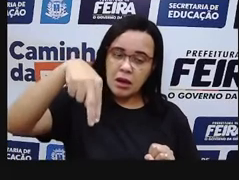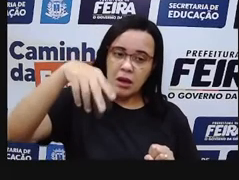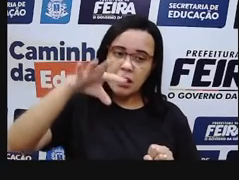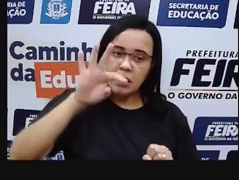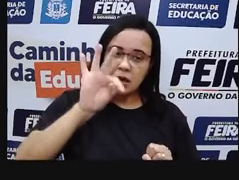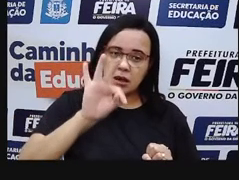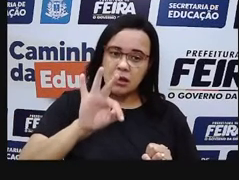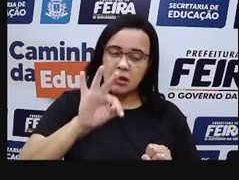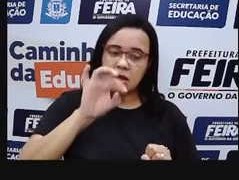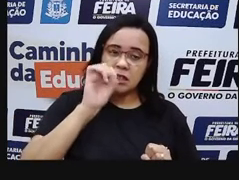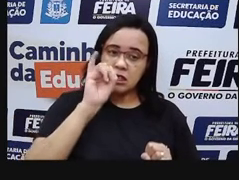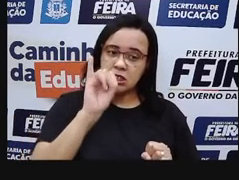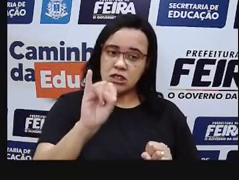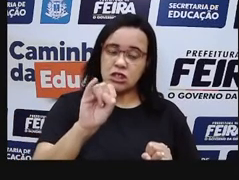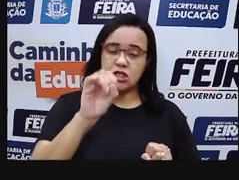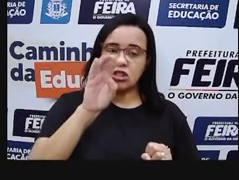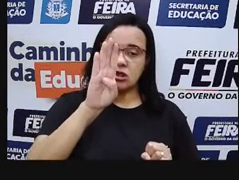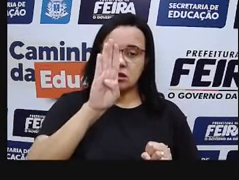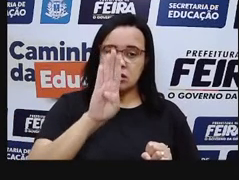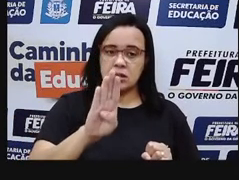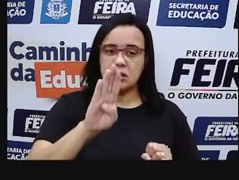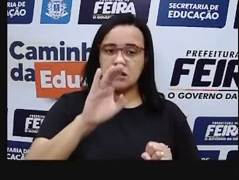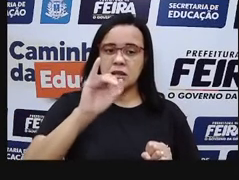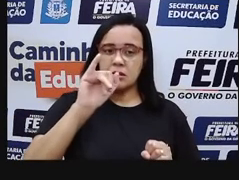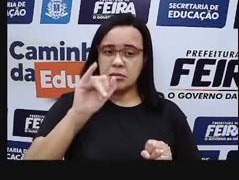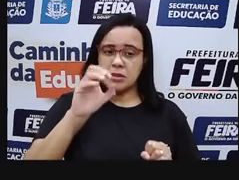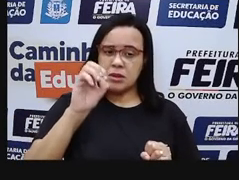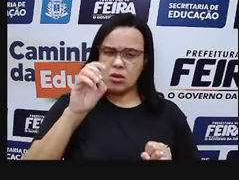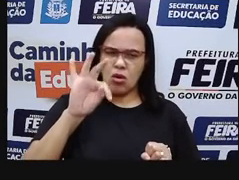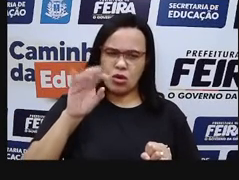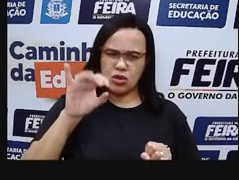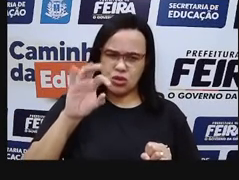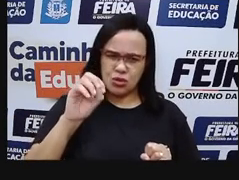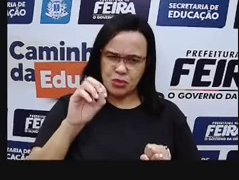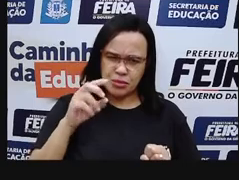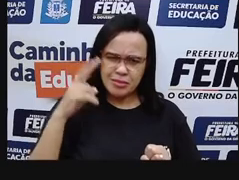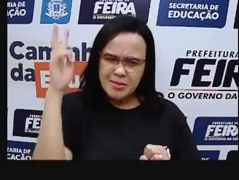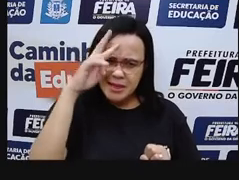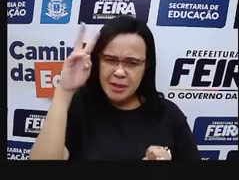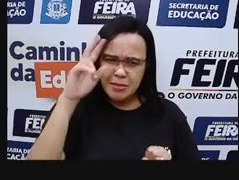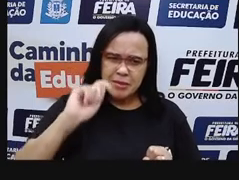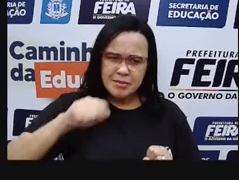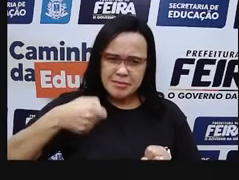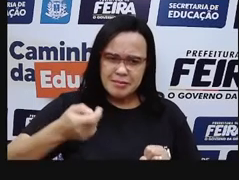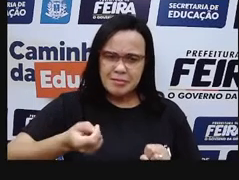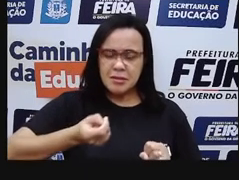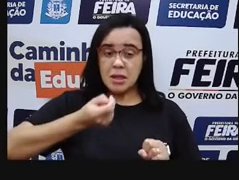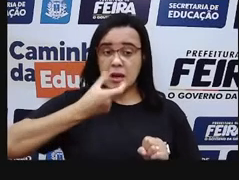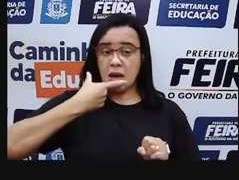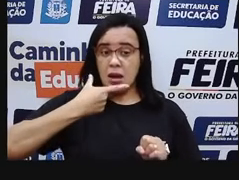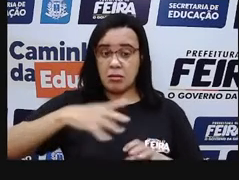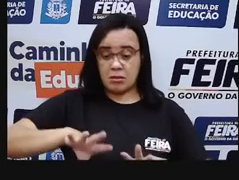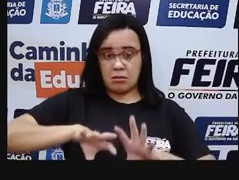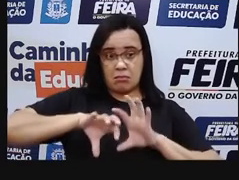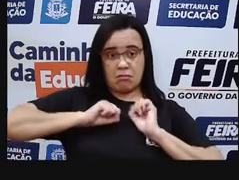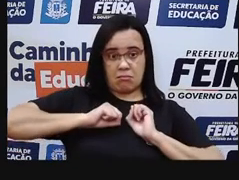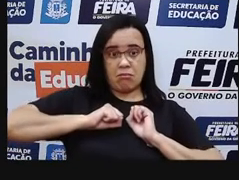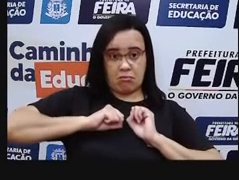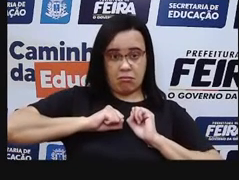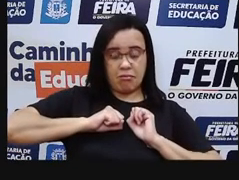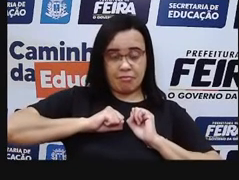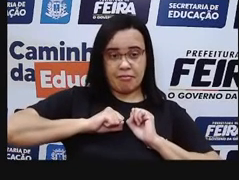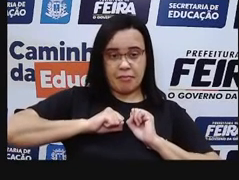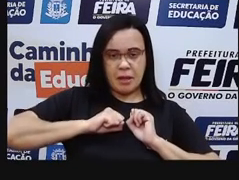errado e sem no auxílio médico né que é vamos assim o especialista que vai saber